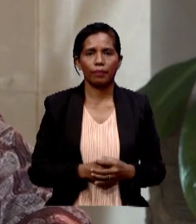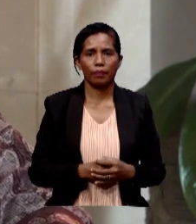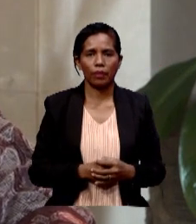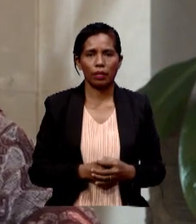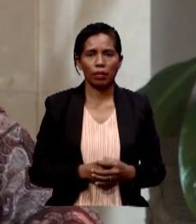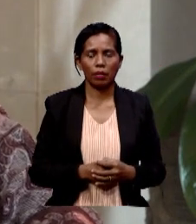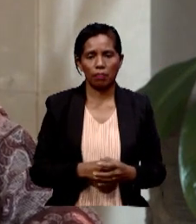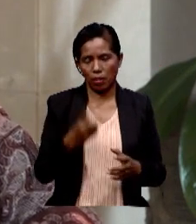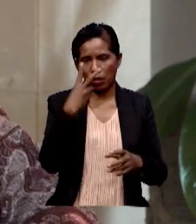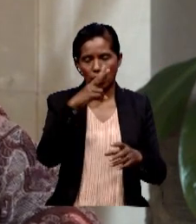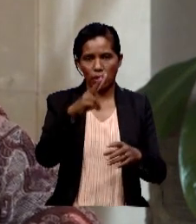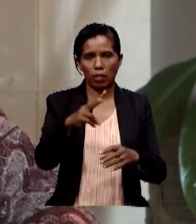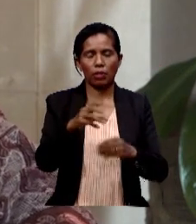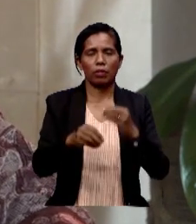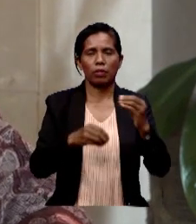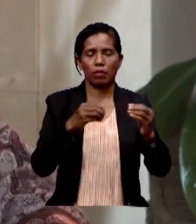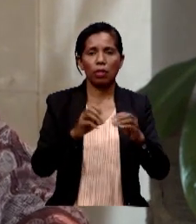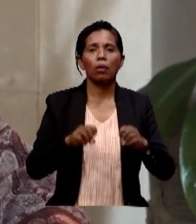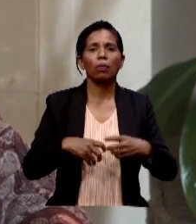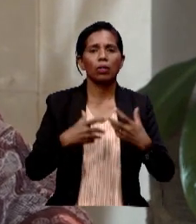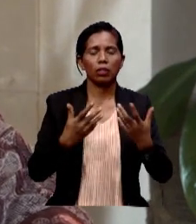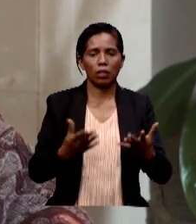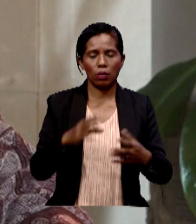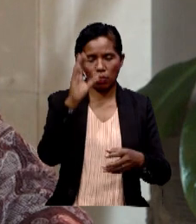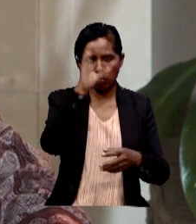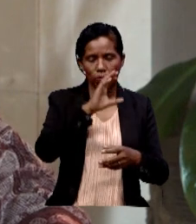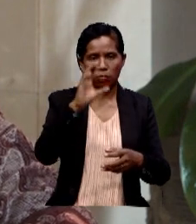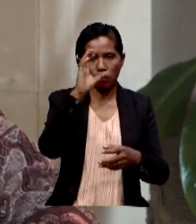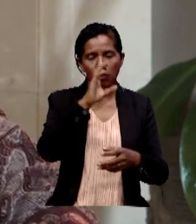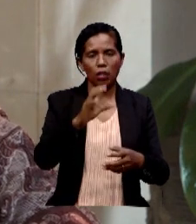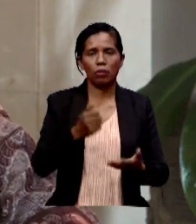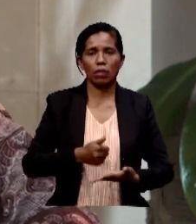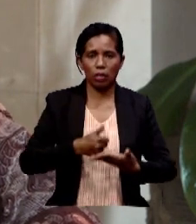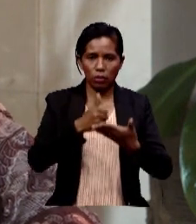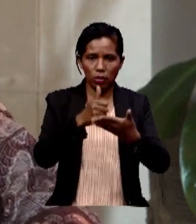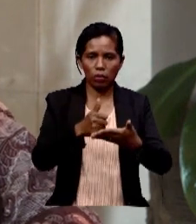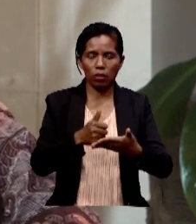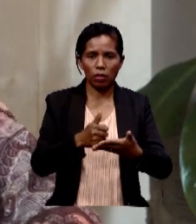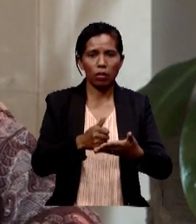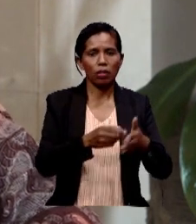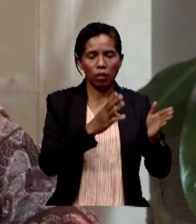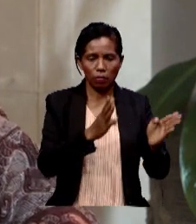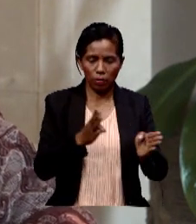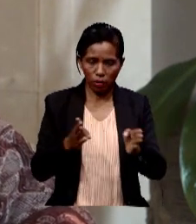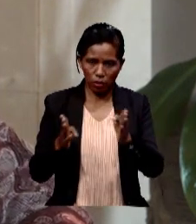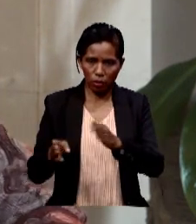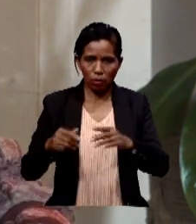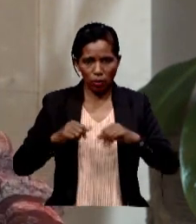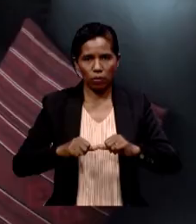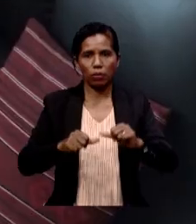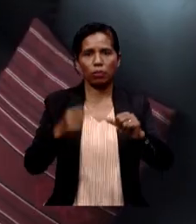para acompanha e o insa ba buka solusaun para prosesu ne ba launa fatima